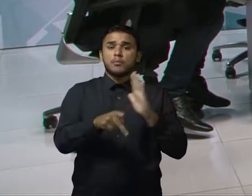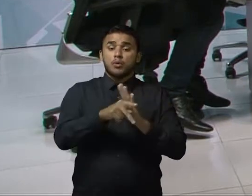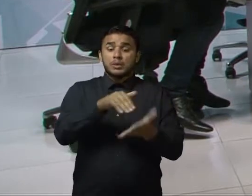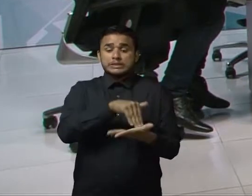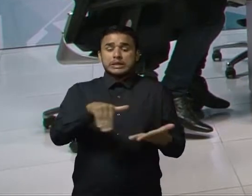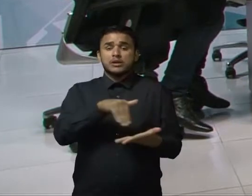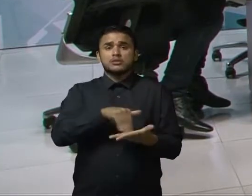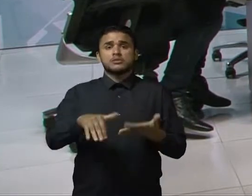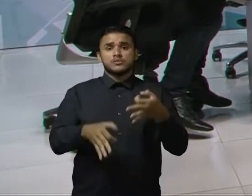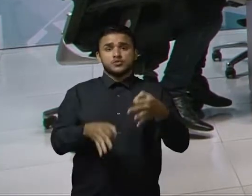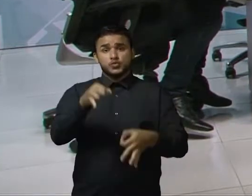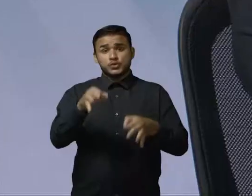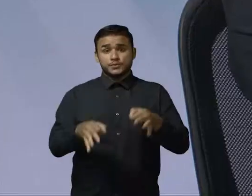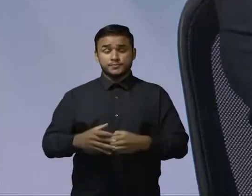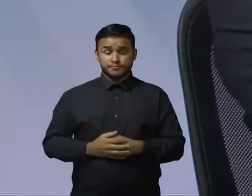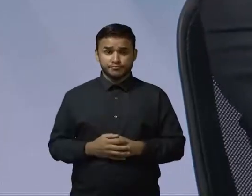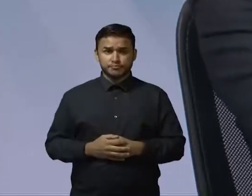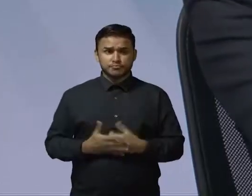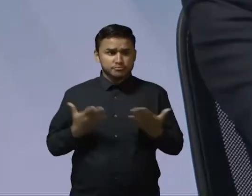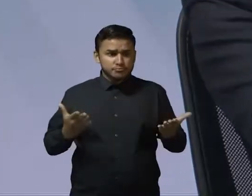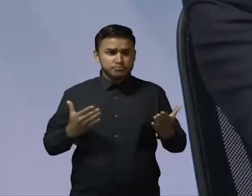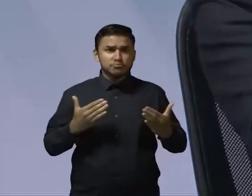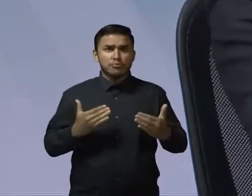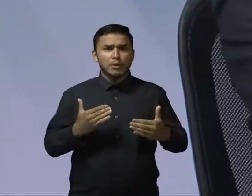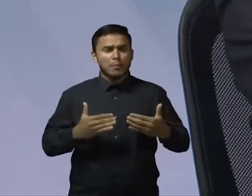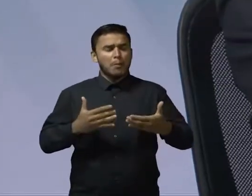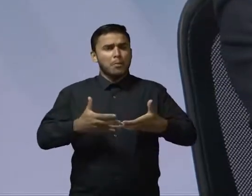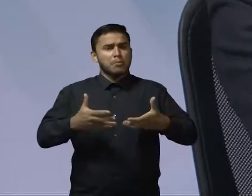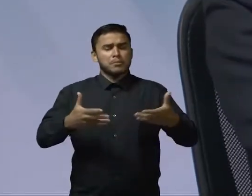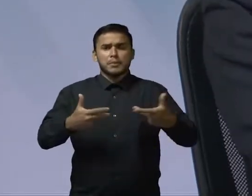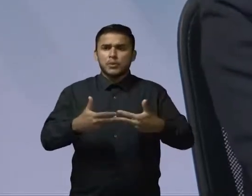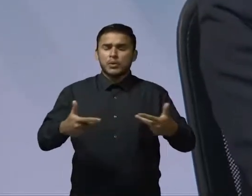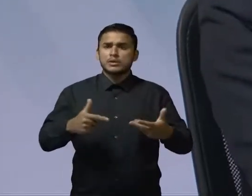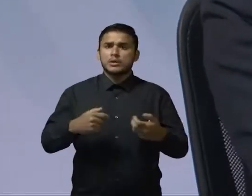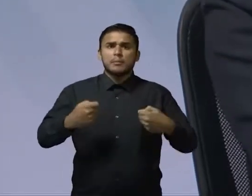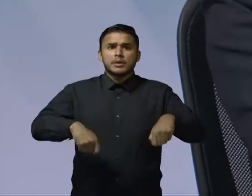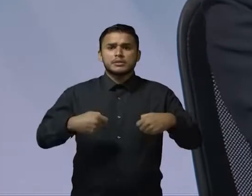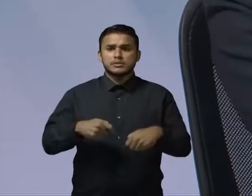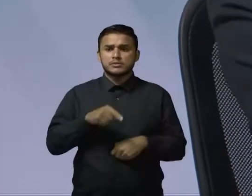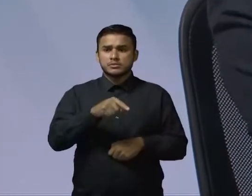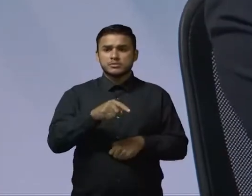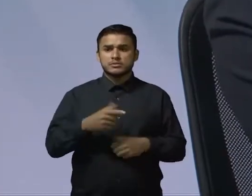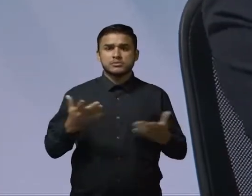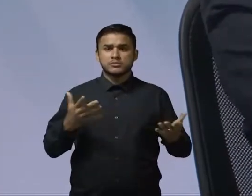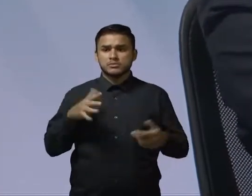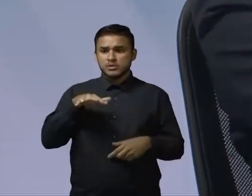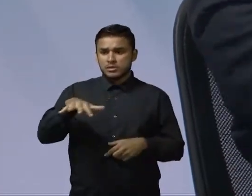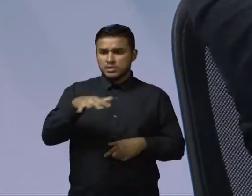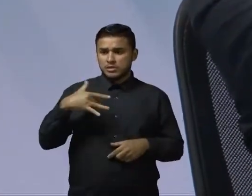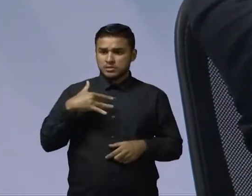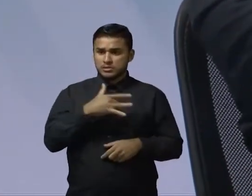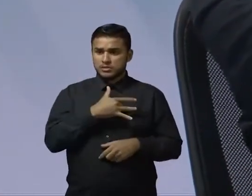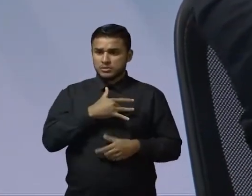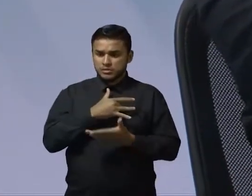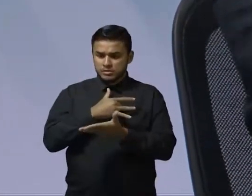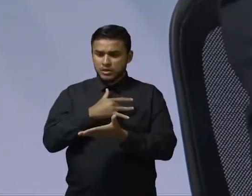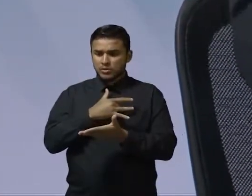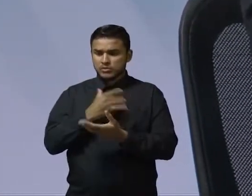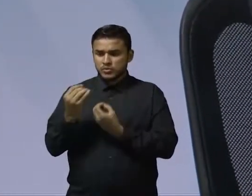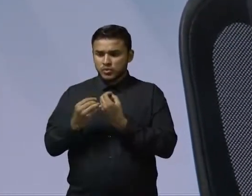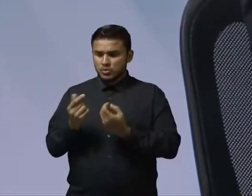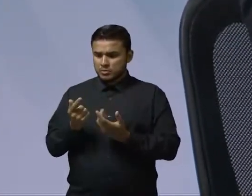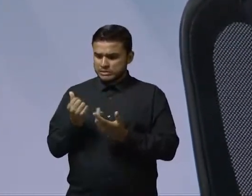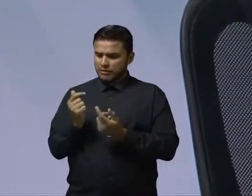de Justiça, que estava em demanda crescente. Ou seja, é como se você reduzisse o orçamento da saúde em aumento de demanda,